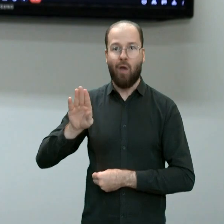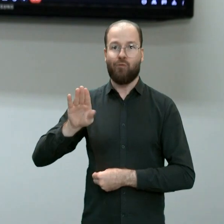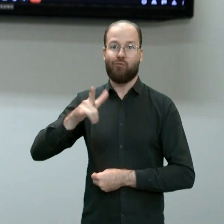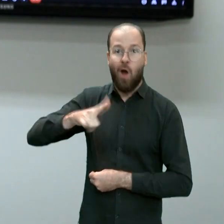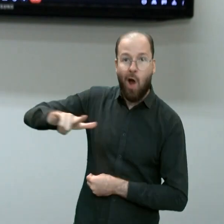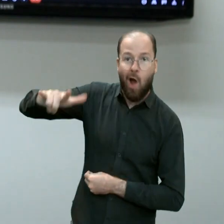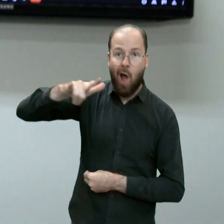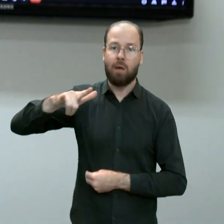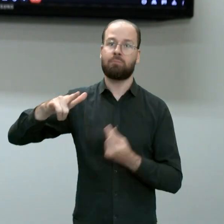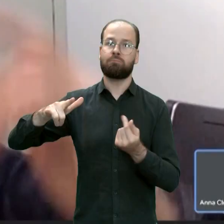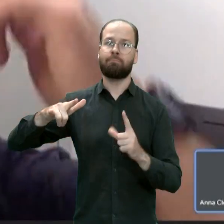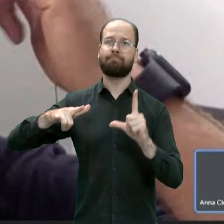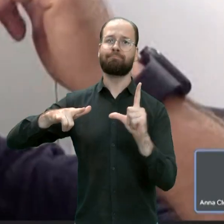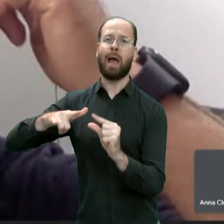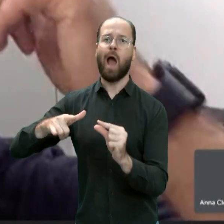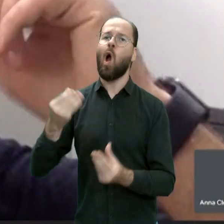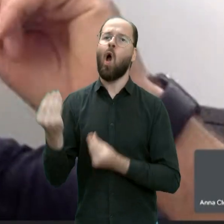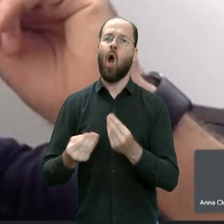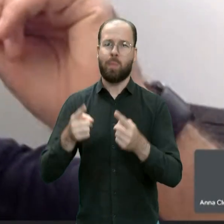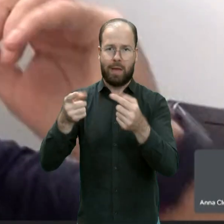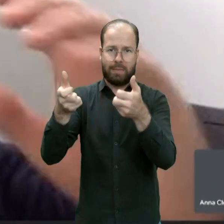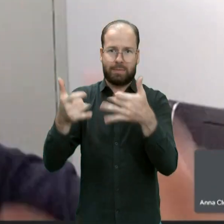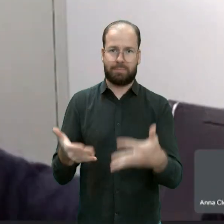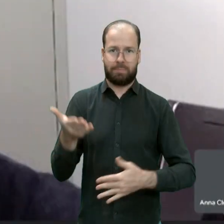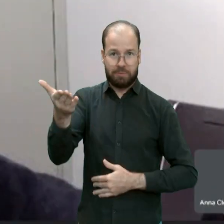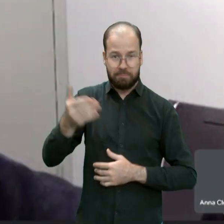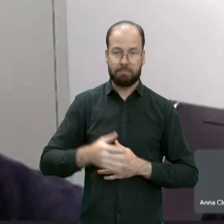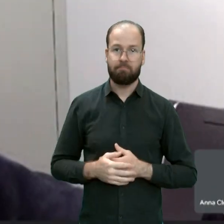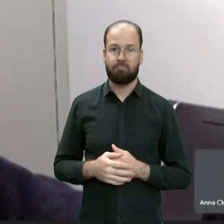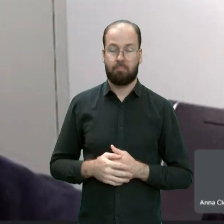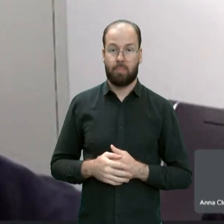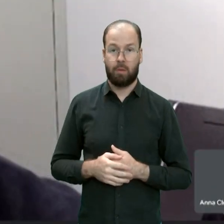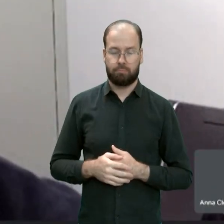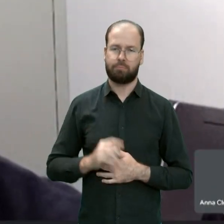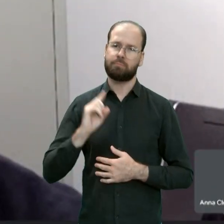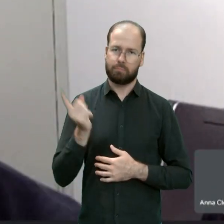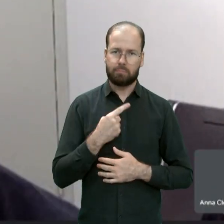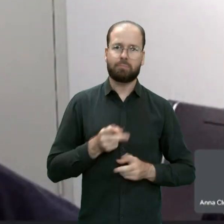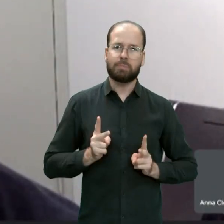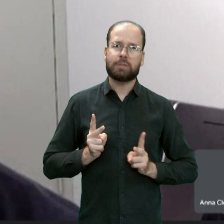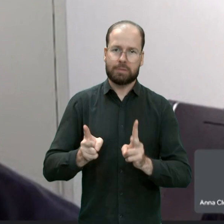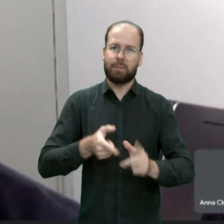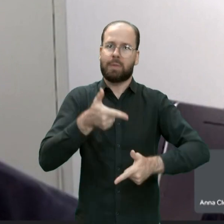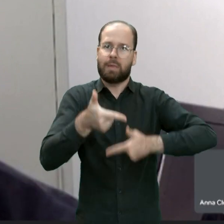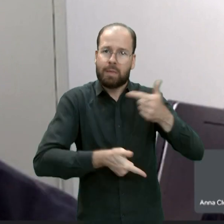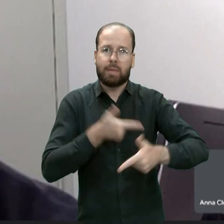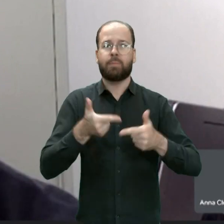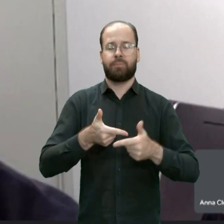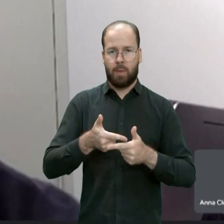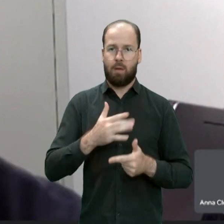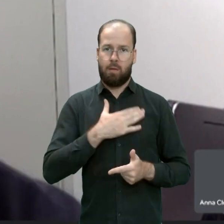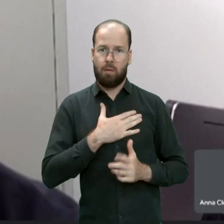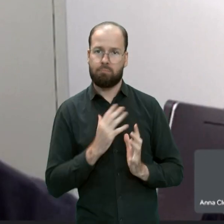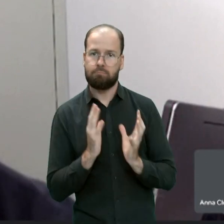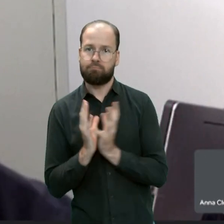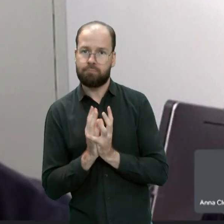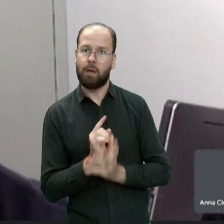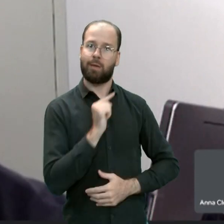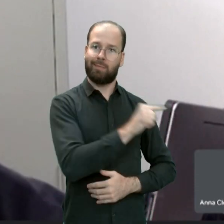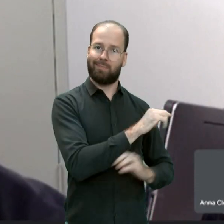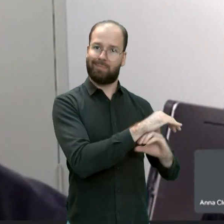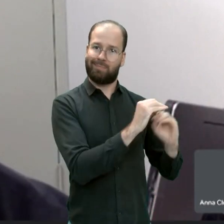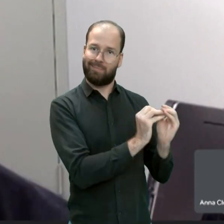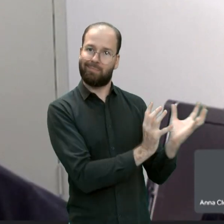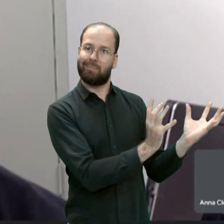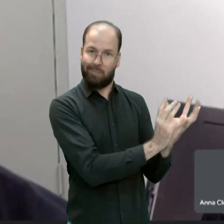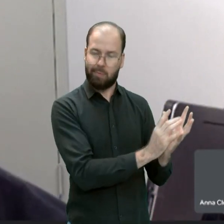baixo custo. Uma das coisas que a gente sempre trabalha, né, tanto o grupo aí do professor Wendel como o nosso, é desenvolver